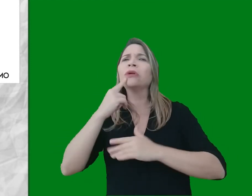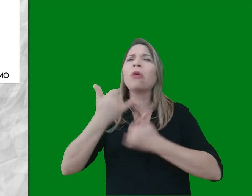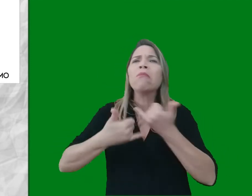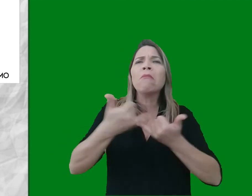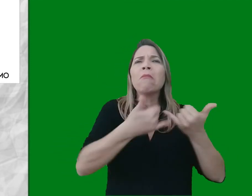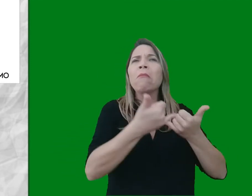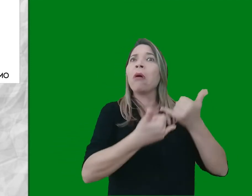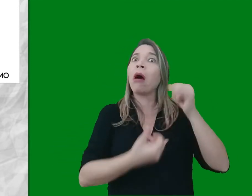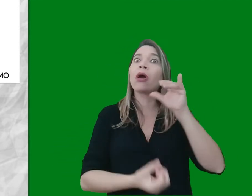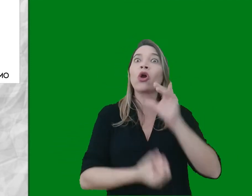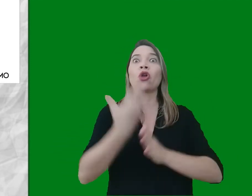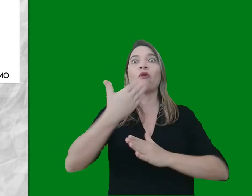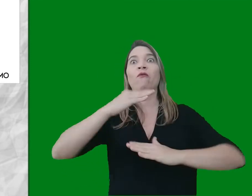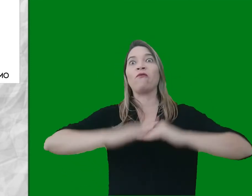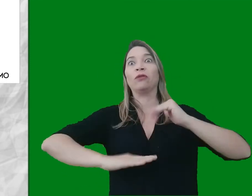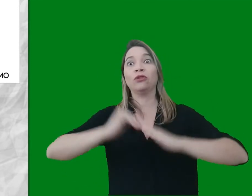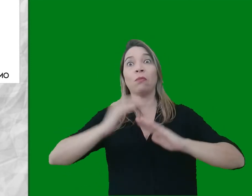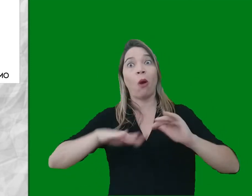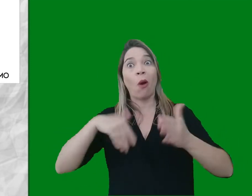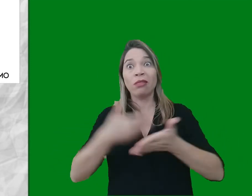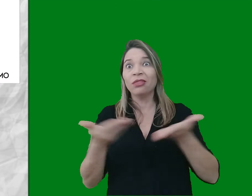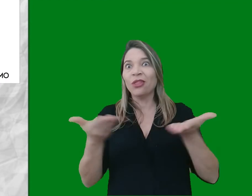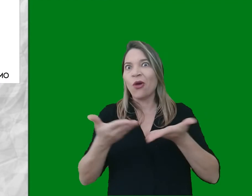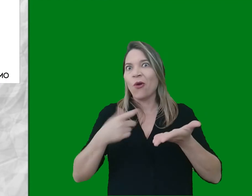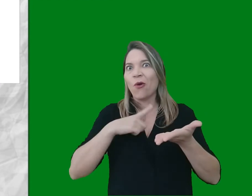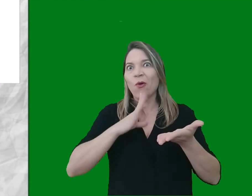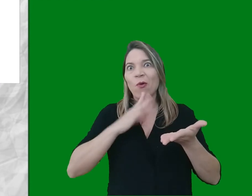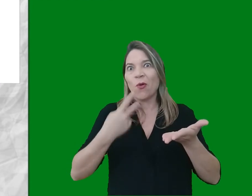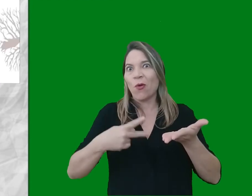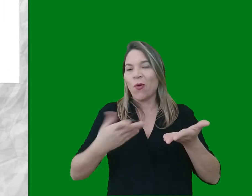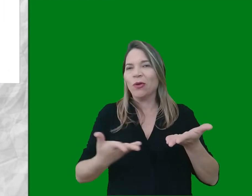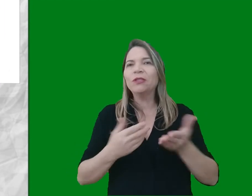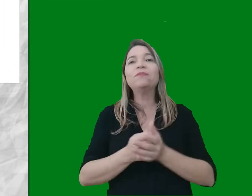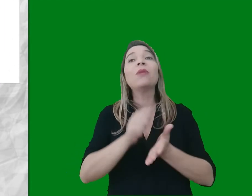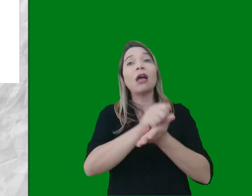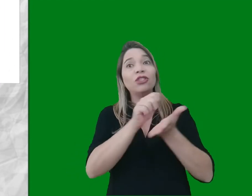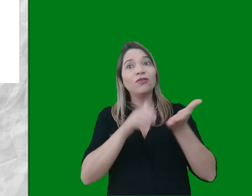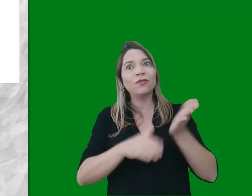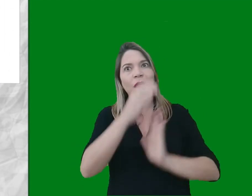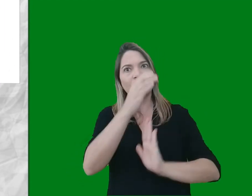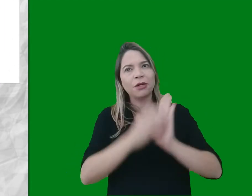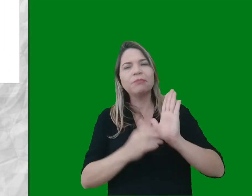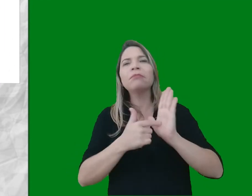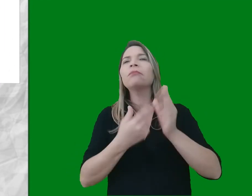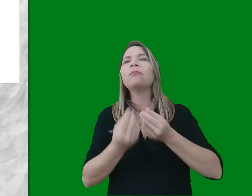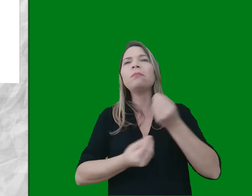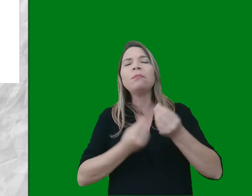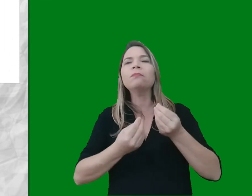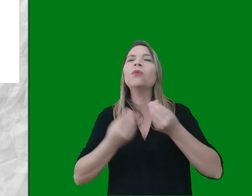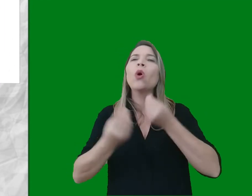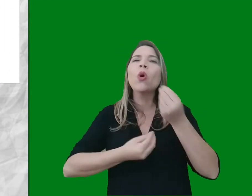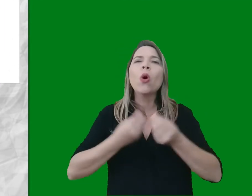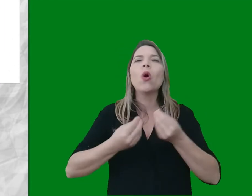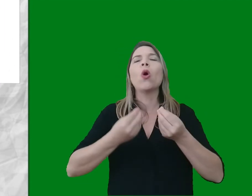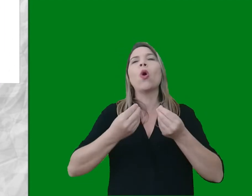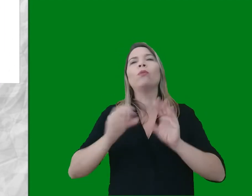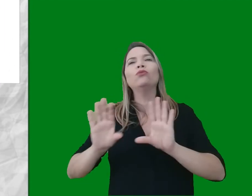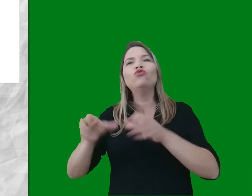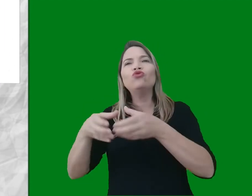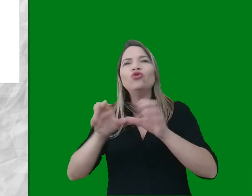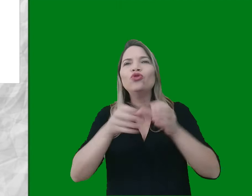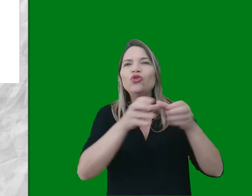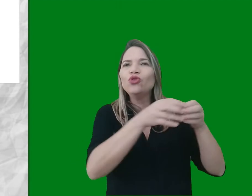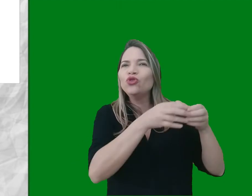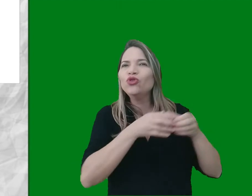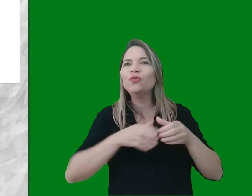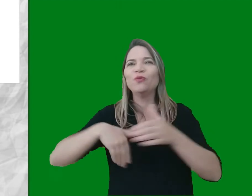que influenciou o futebol que conhecemos atualmente. Algumas das sugestões de atividades passam pelo reconhecimento das raízes dos times no contexto